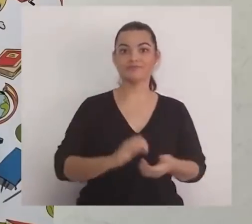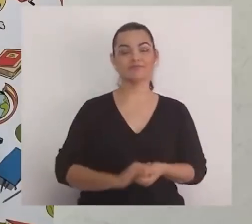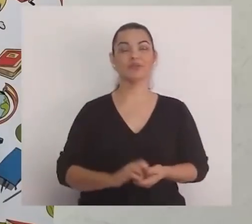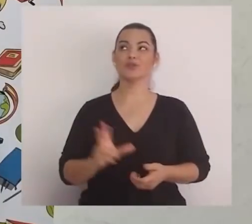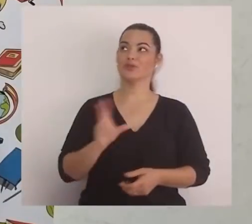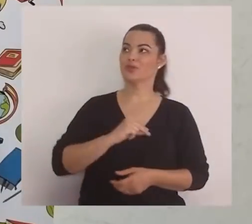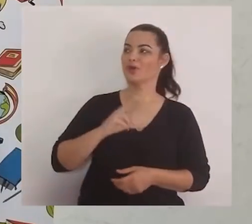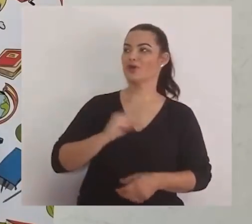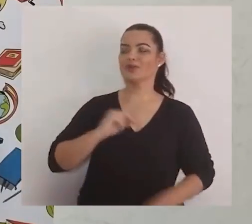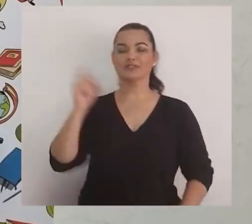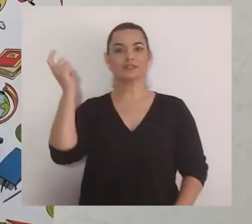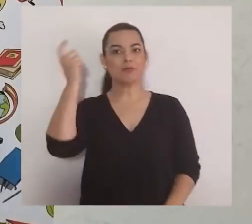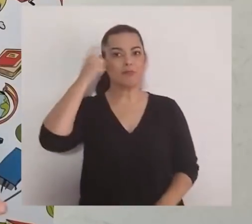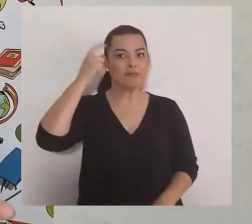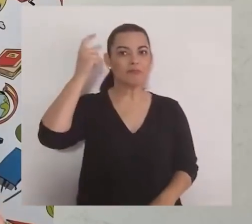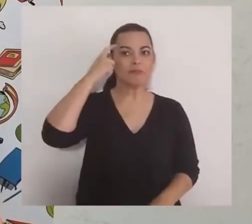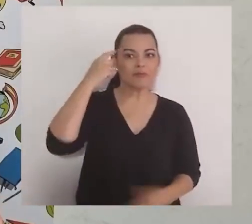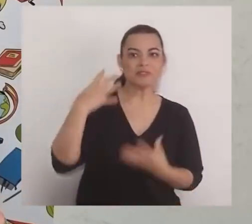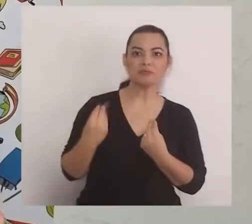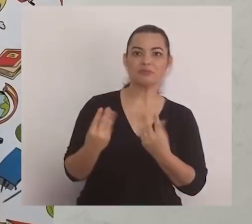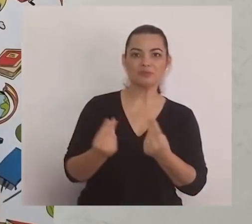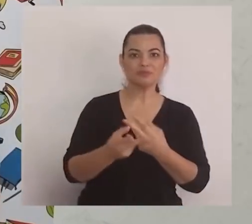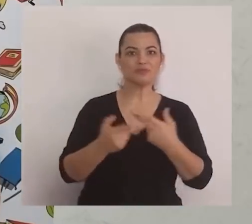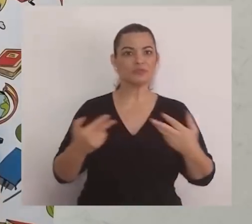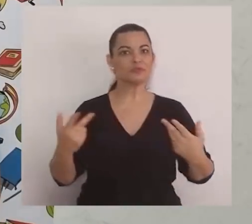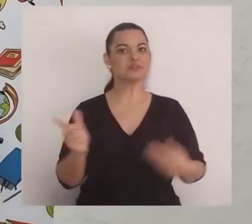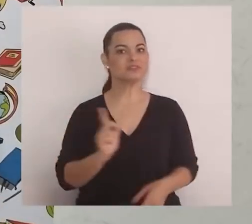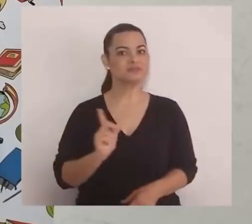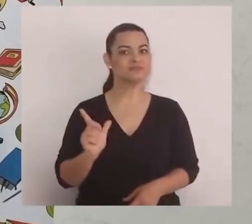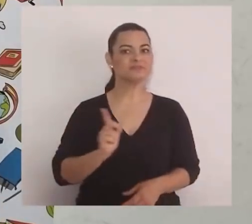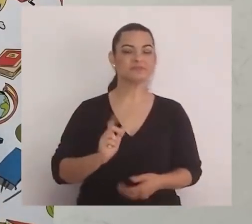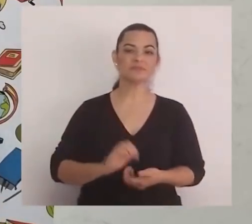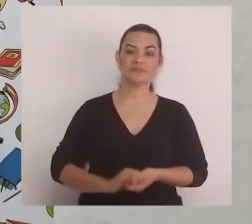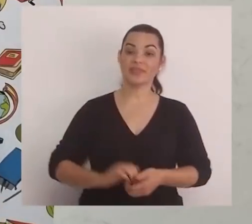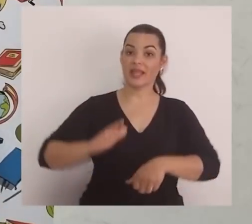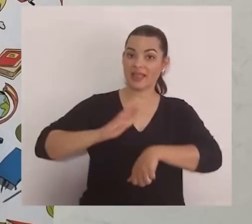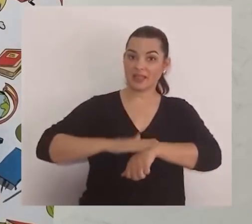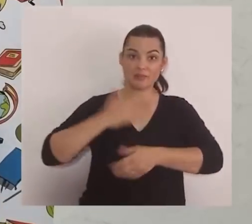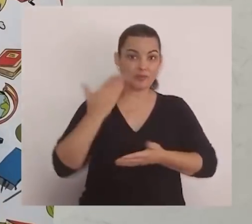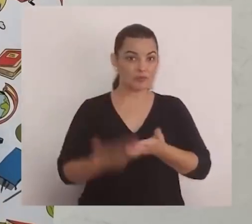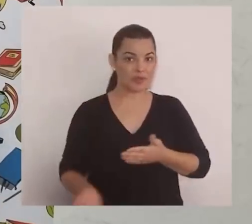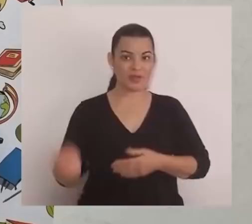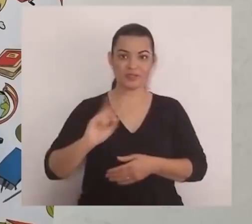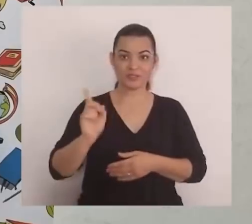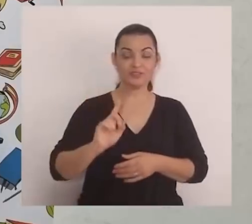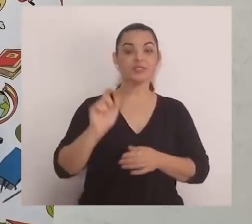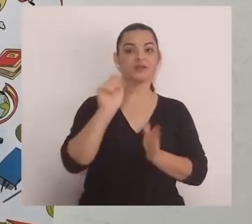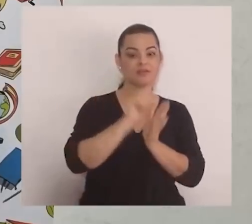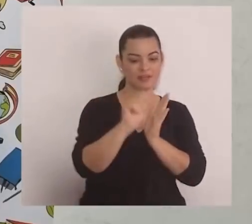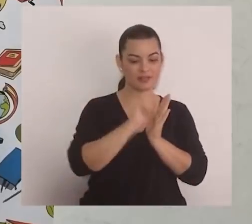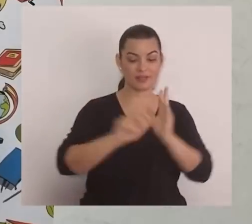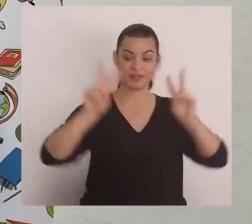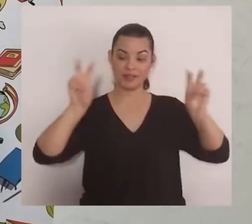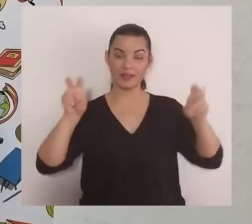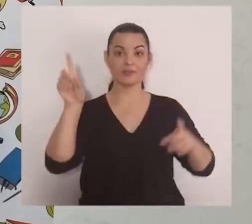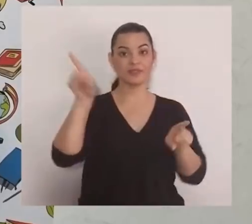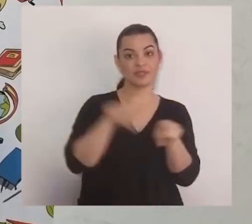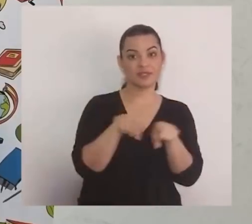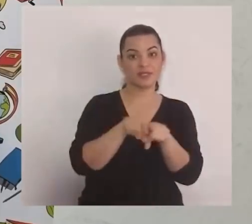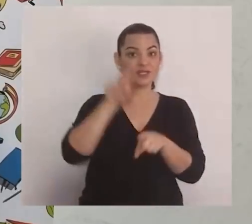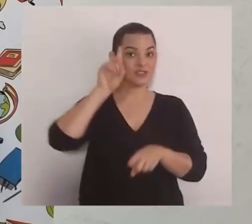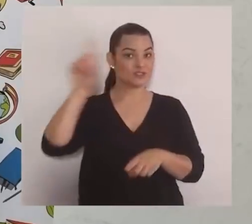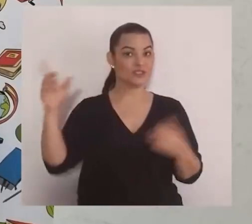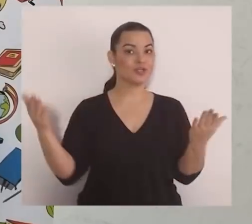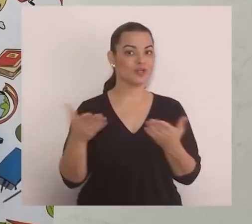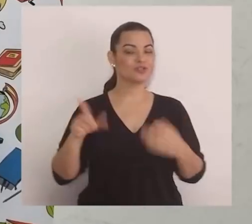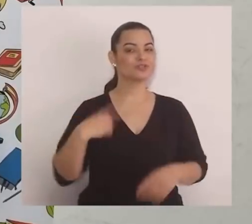positivo e negativo para essas regiões, para essas cidades, para esses atrativos?